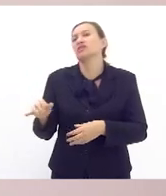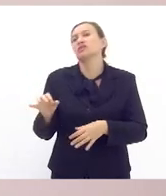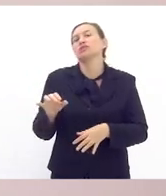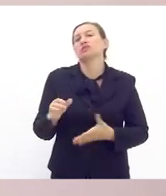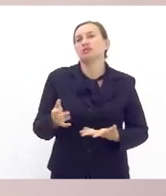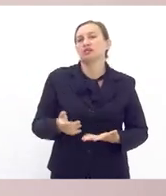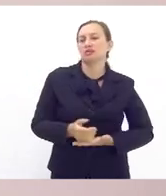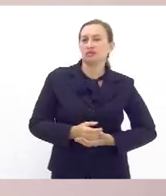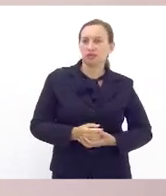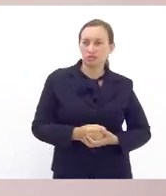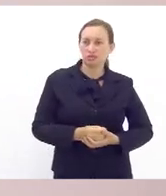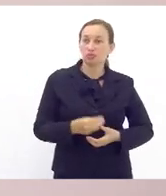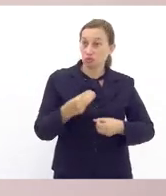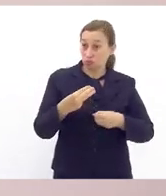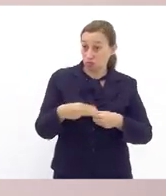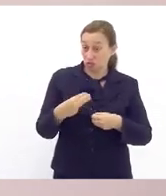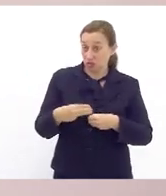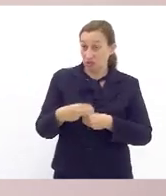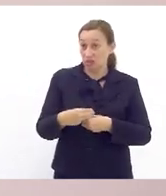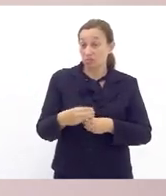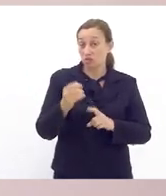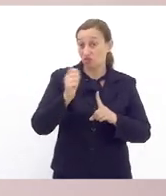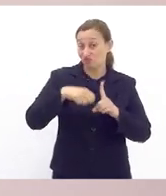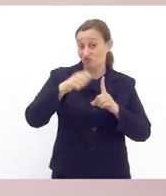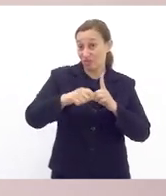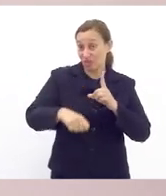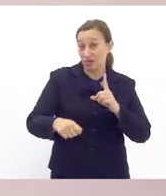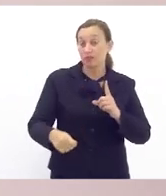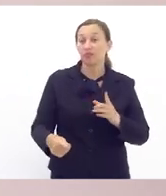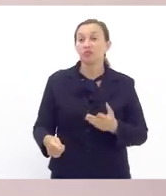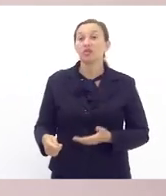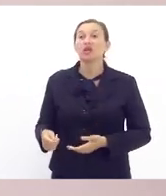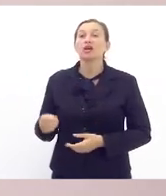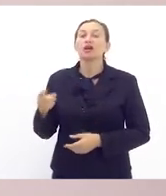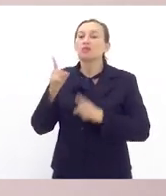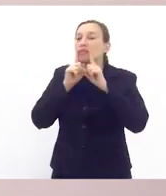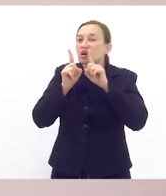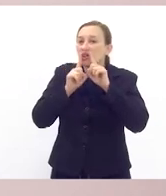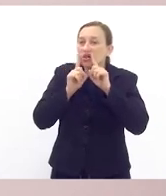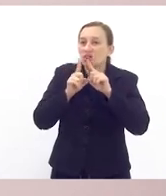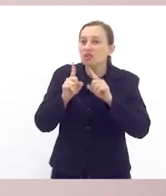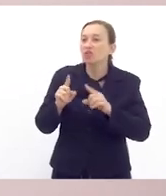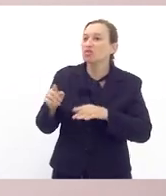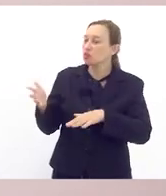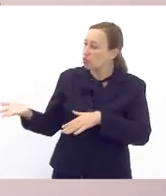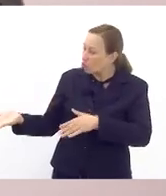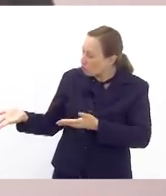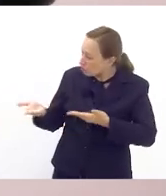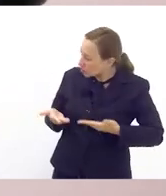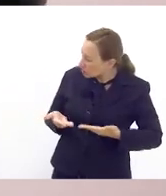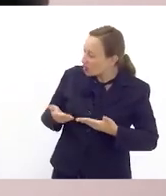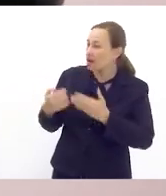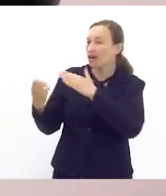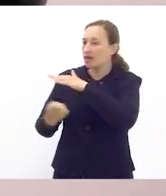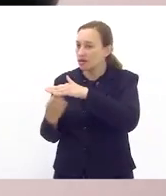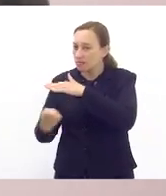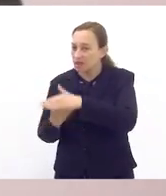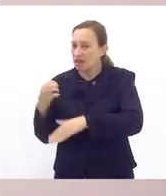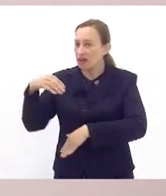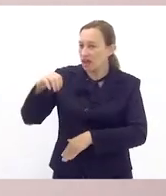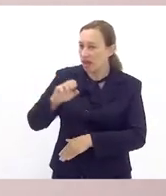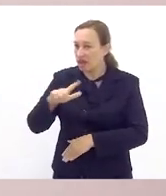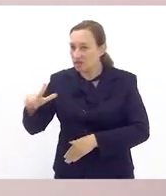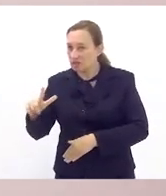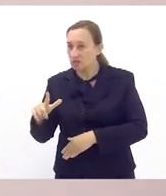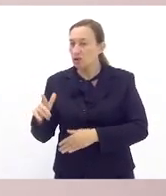investimento por mês e Maricá onde eu chamei a Ênio por uma conversa para ela se juntar um